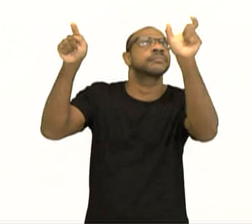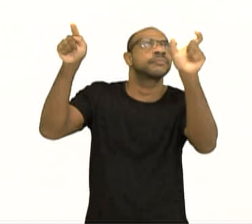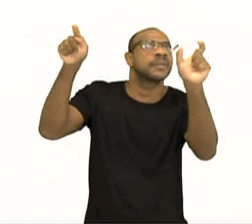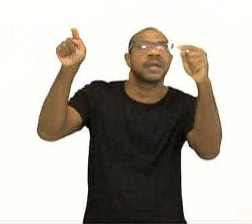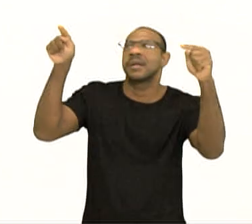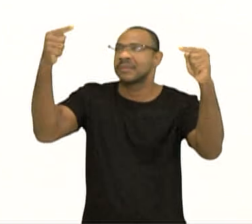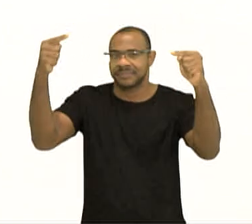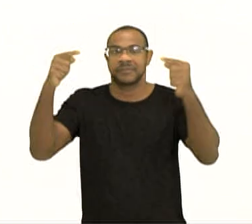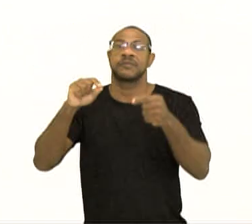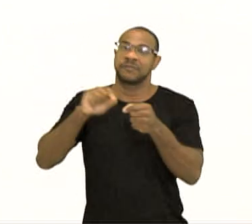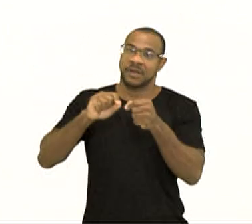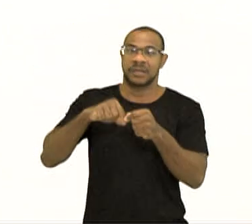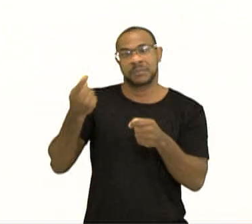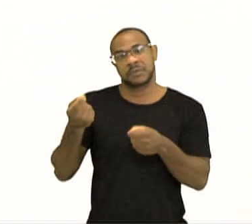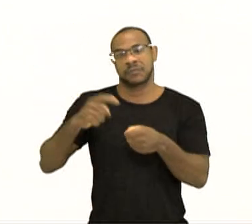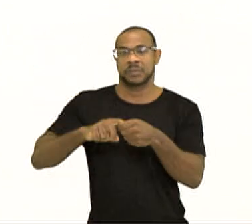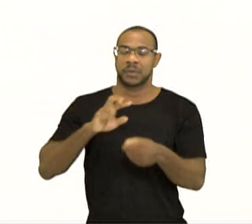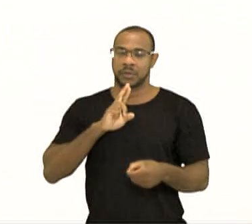para corrigir.